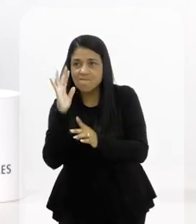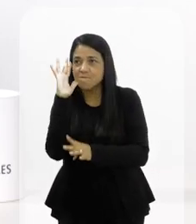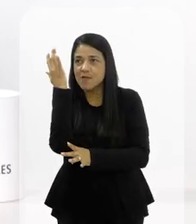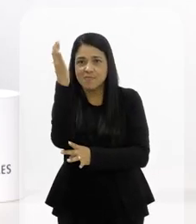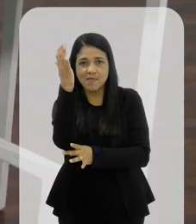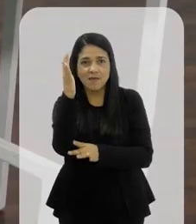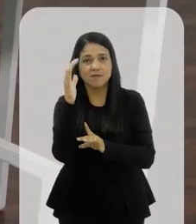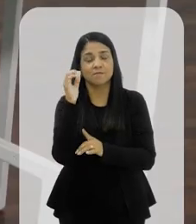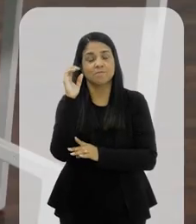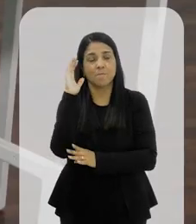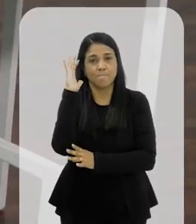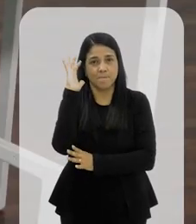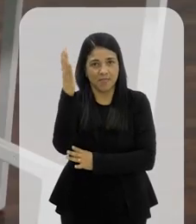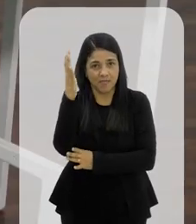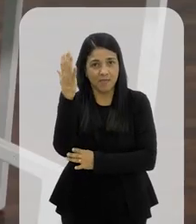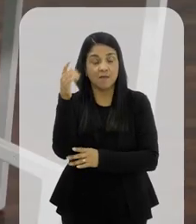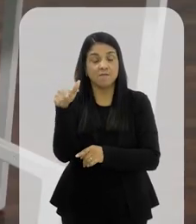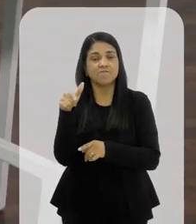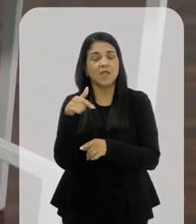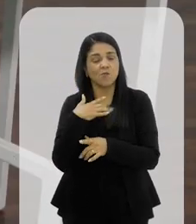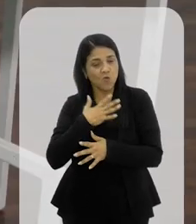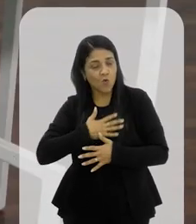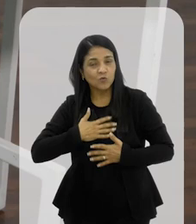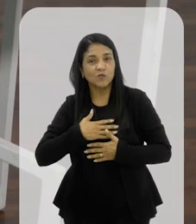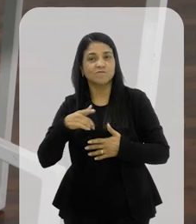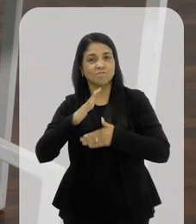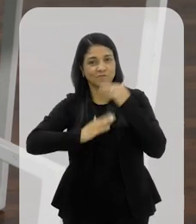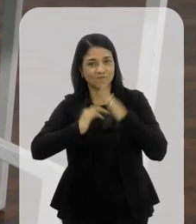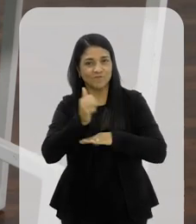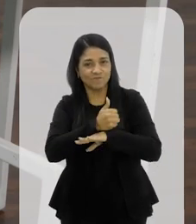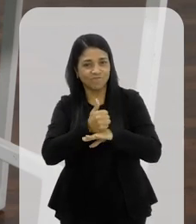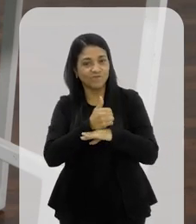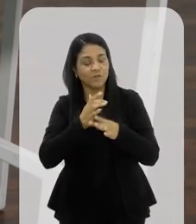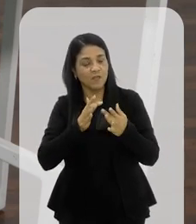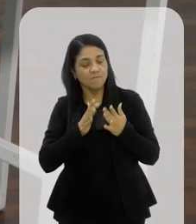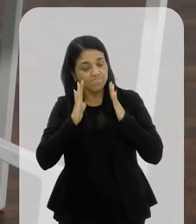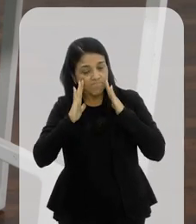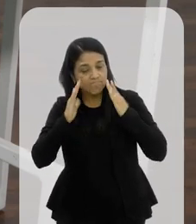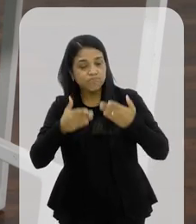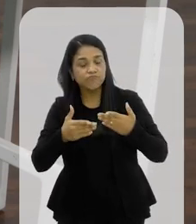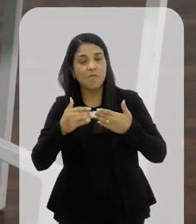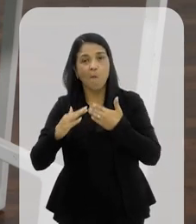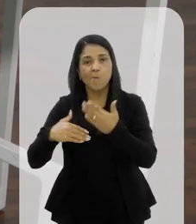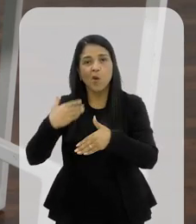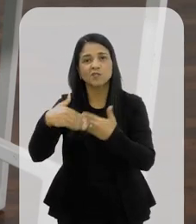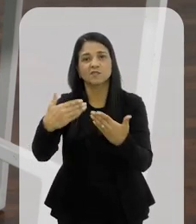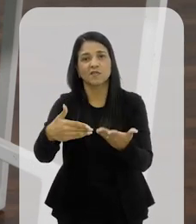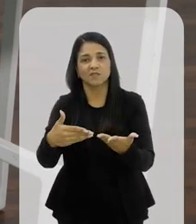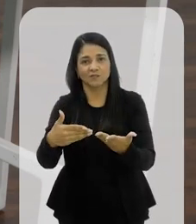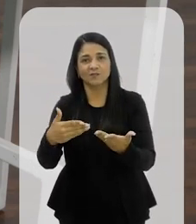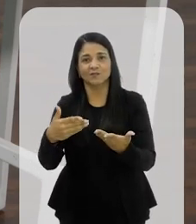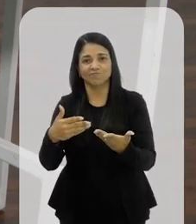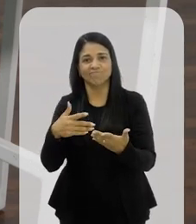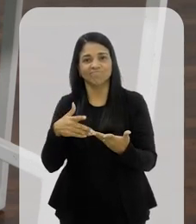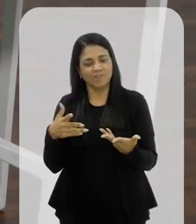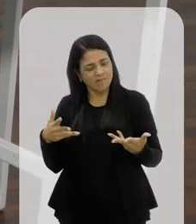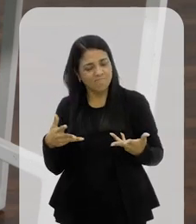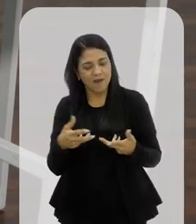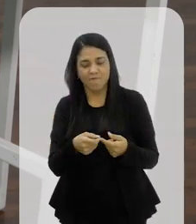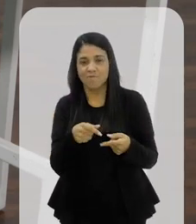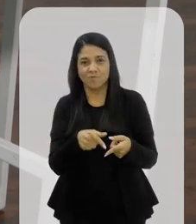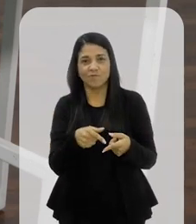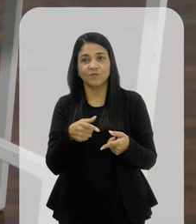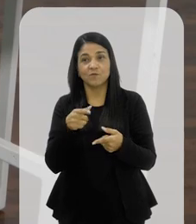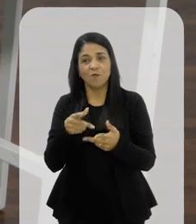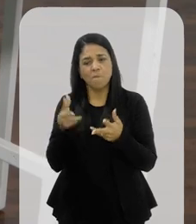decoração era a praia dele então assim efetivamente ele mergulhava na construção do processo isso era muito bacana de assistir E você